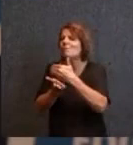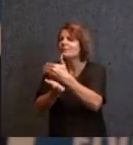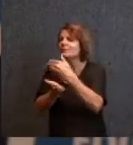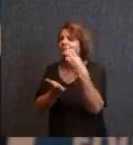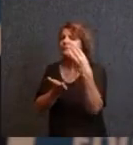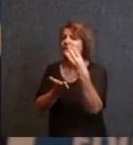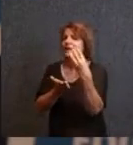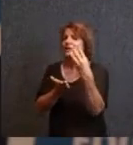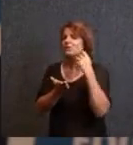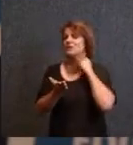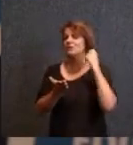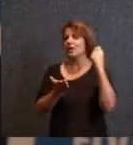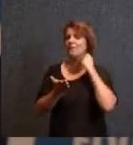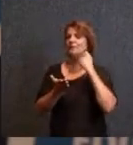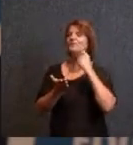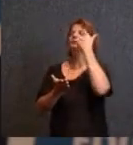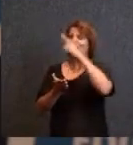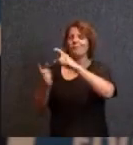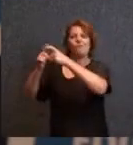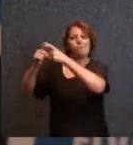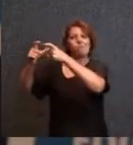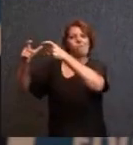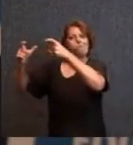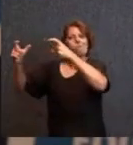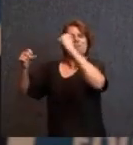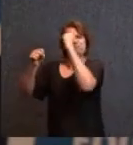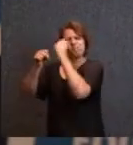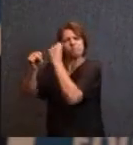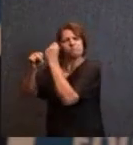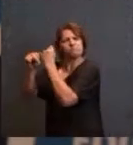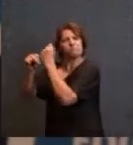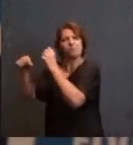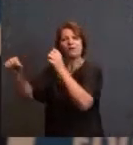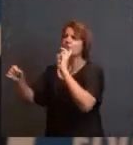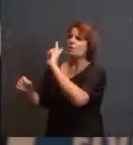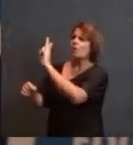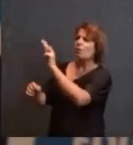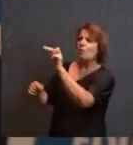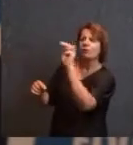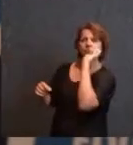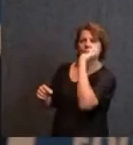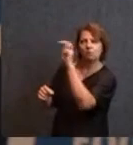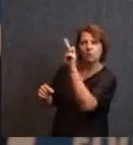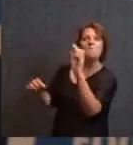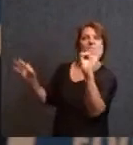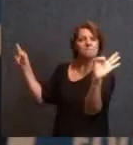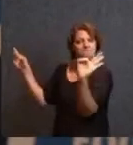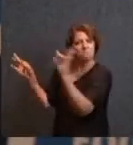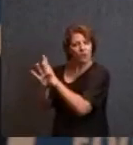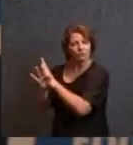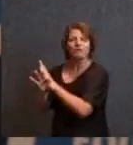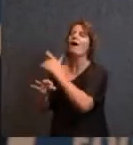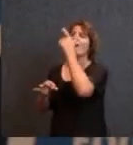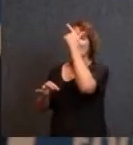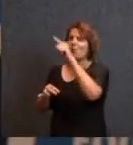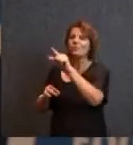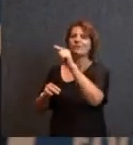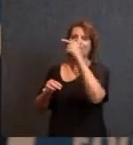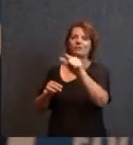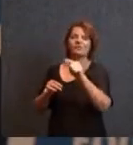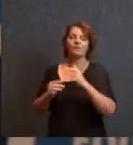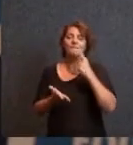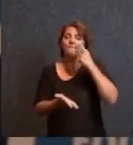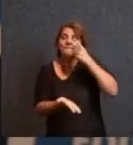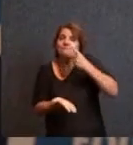Antônio Carlos Pinto, da Ernestina Carneiro, que já está pronta, já estão mudando hoje, nós vamos marcar a inauguração com o